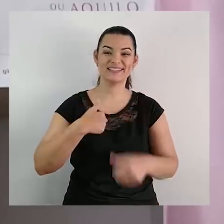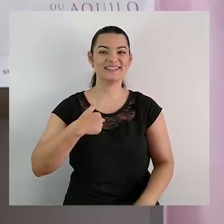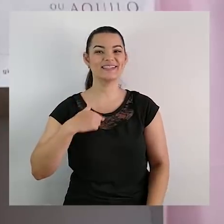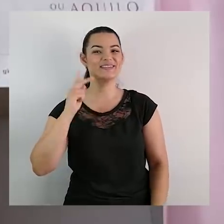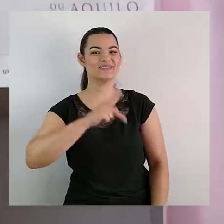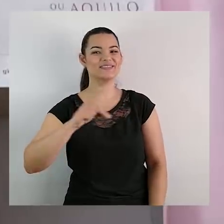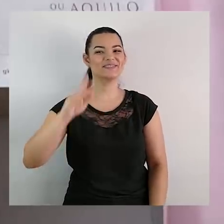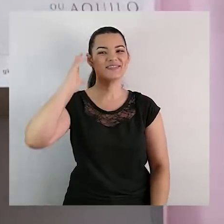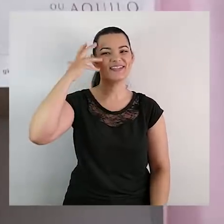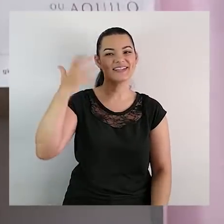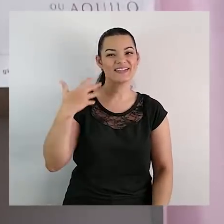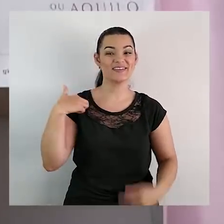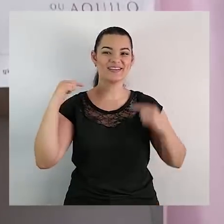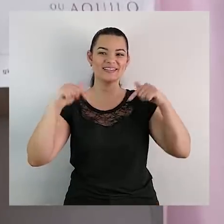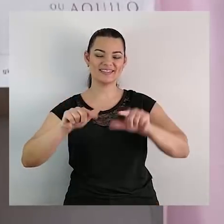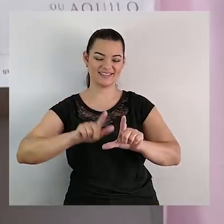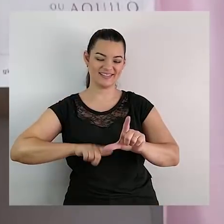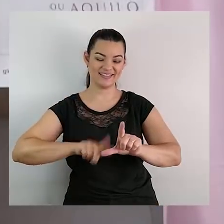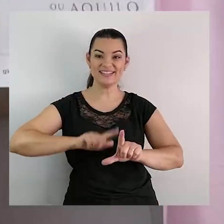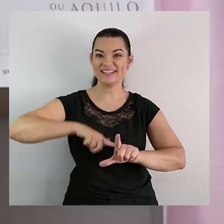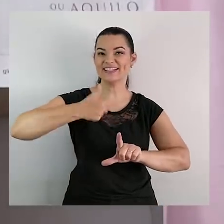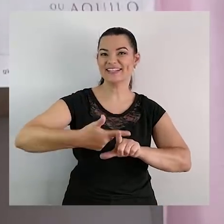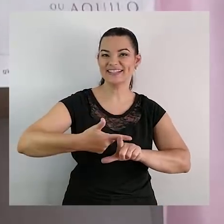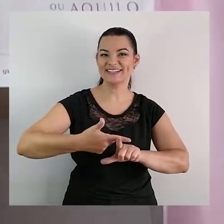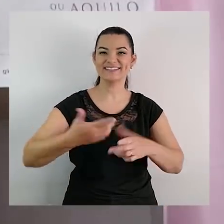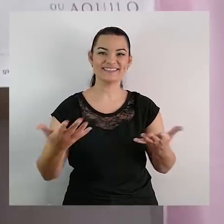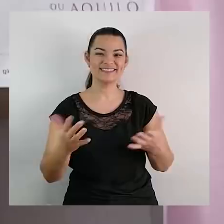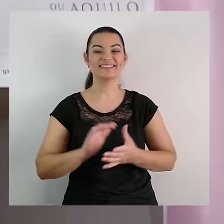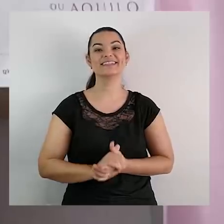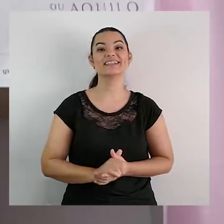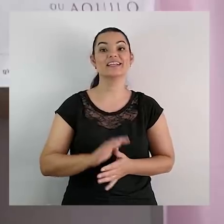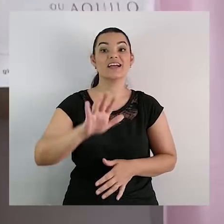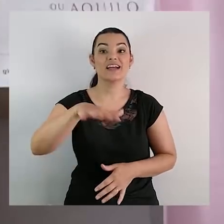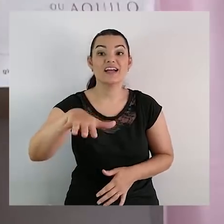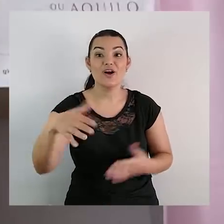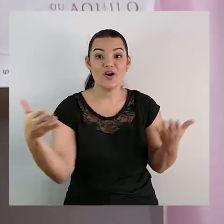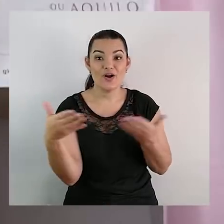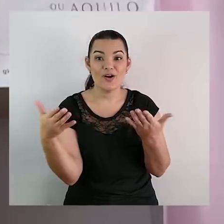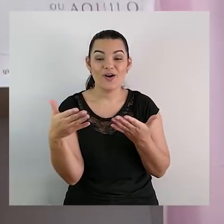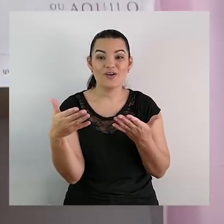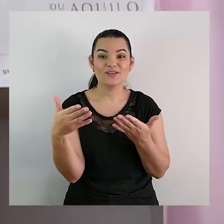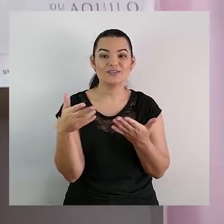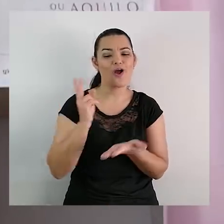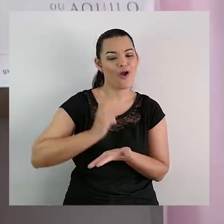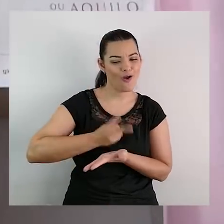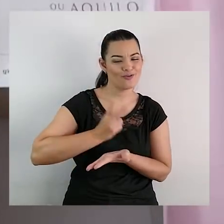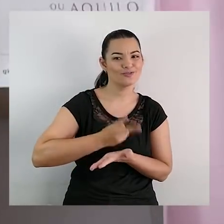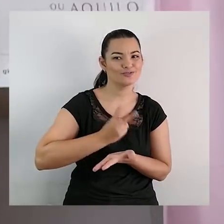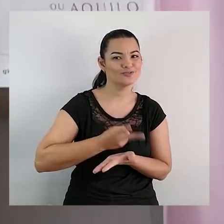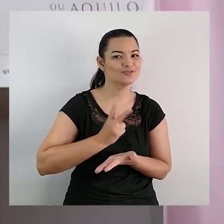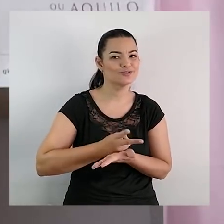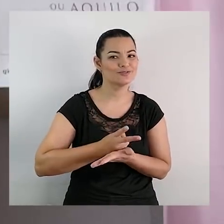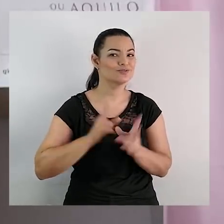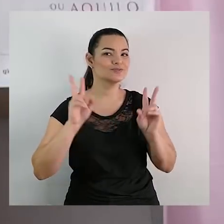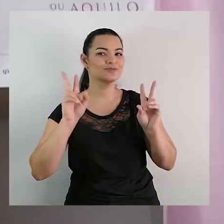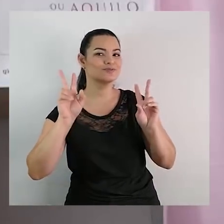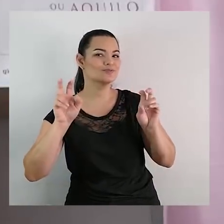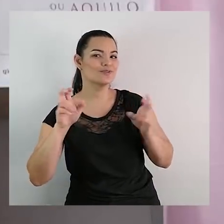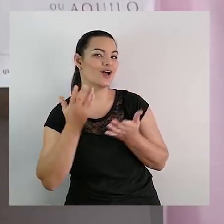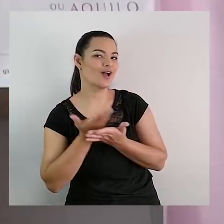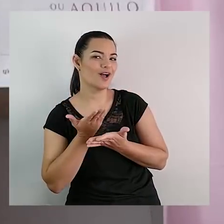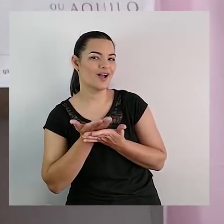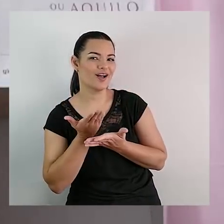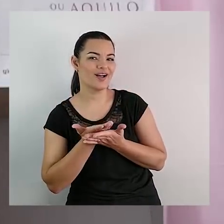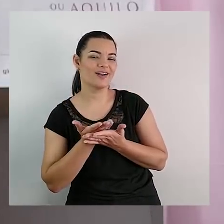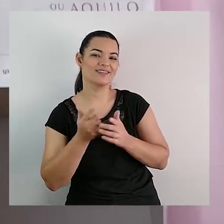crianças, eu sou a professora Raquel e estou aqui com Além das Letras. Crianças, hoje nós vamos dar continuidade aos estudos